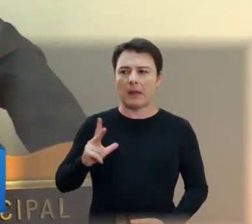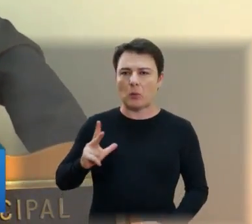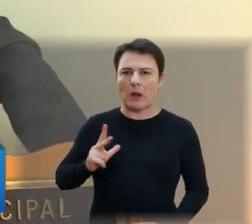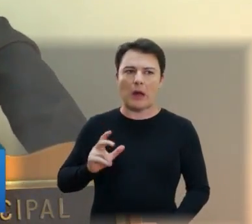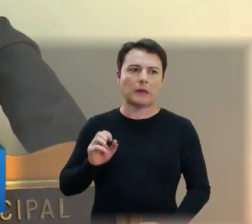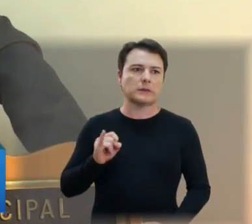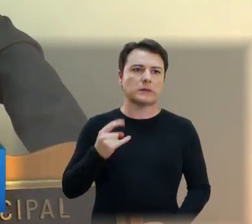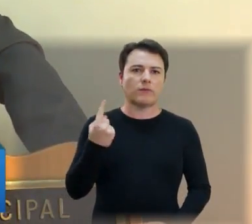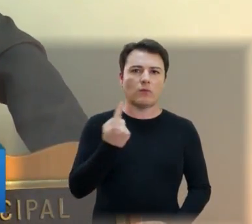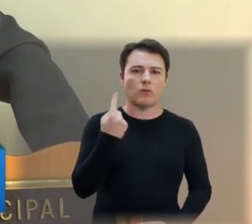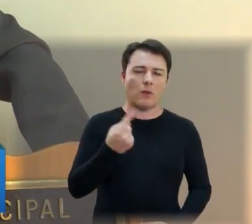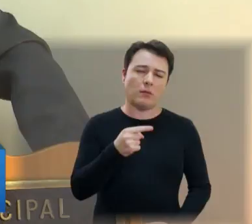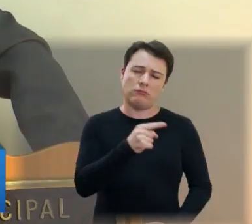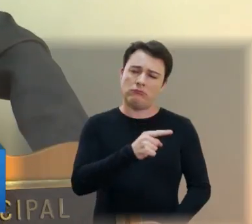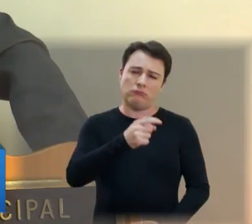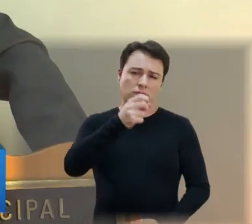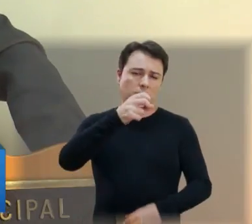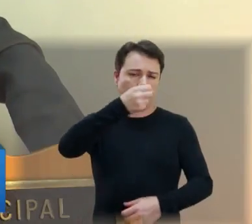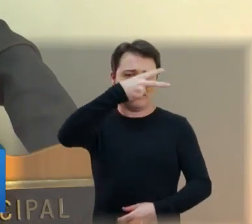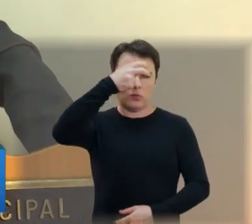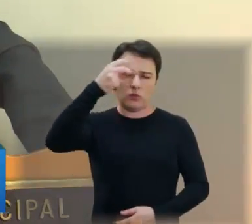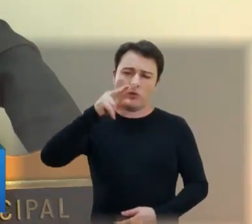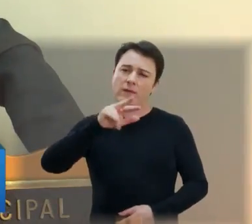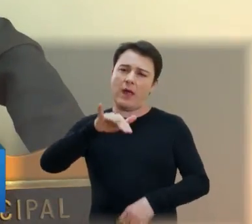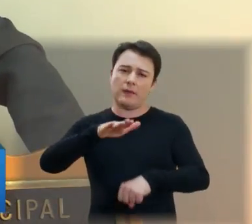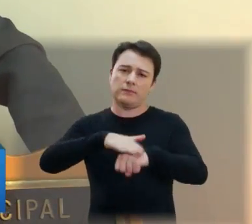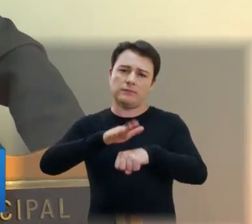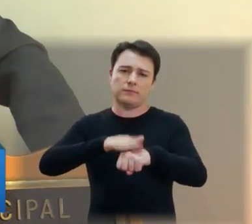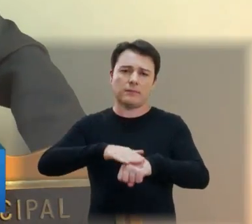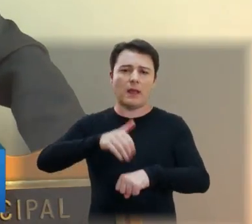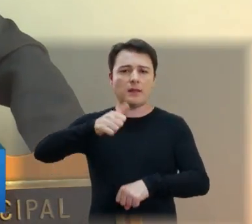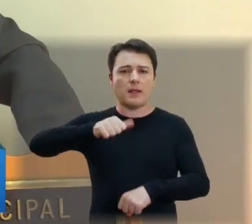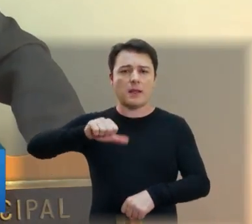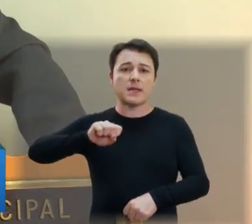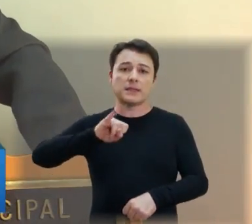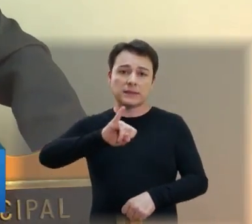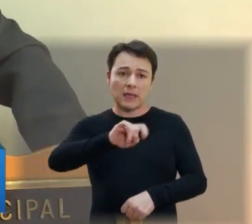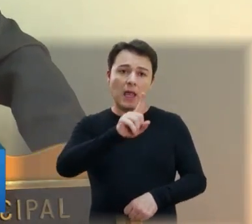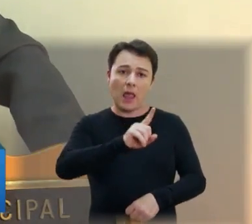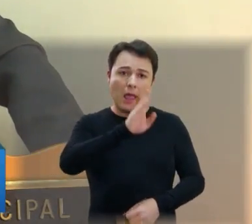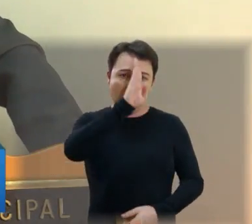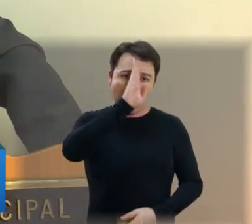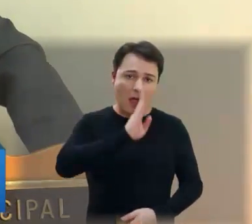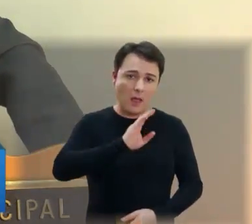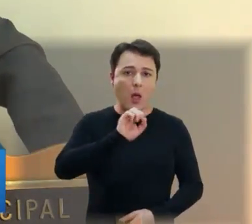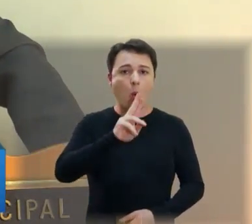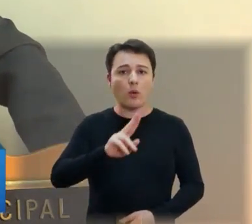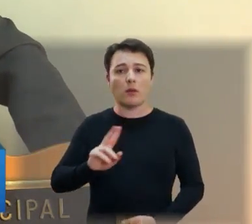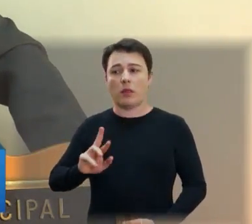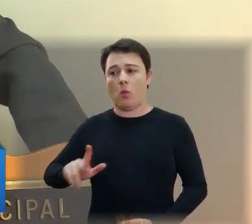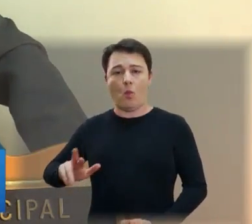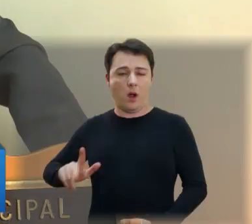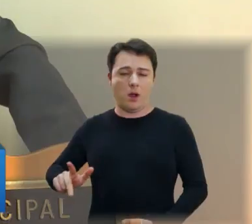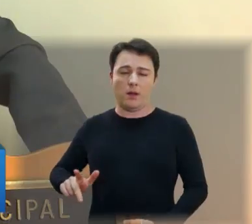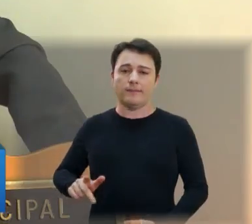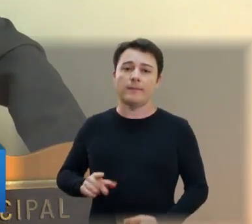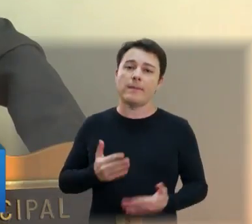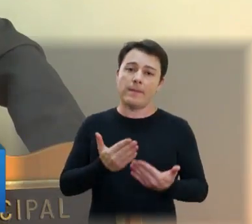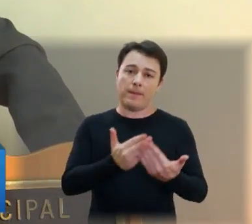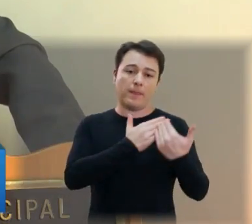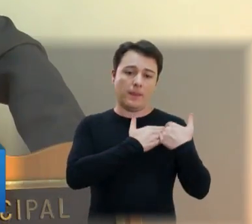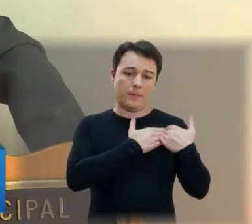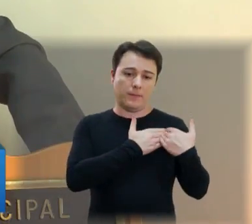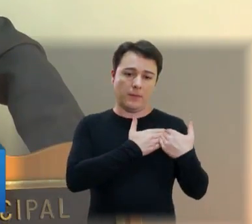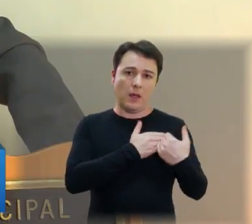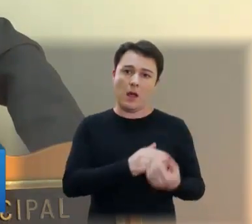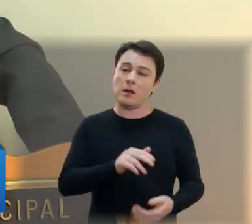Aí a prefeitura que vai analisar e vai saber se é gratuito ou se não é. E a responsabilidade realmente não pode